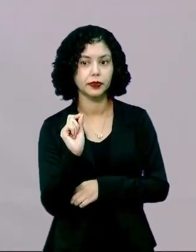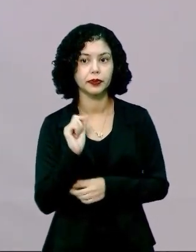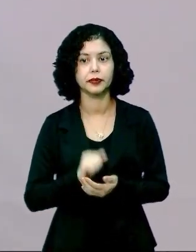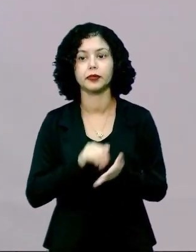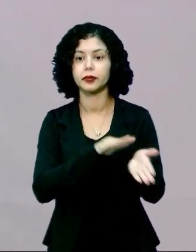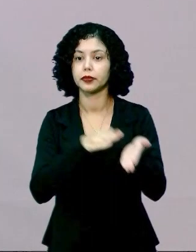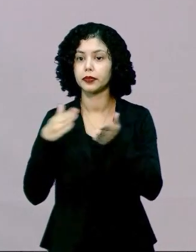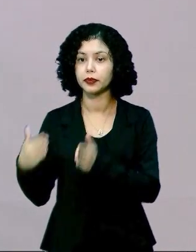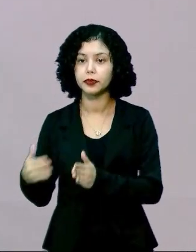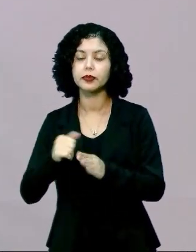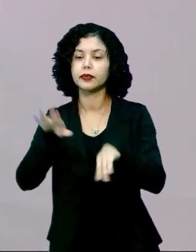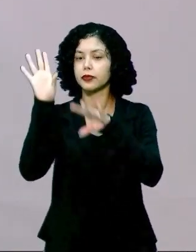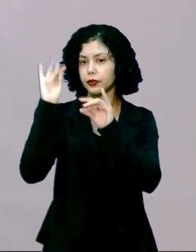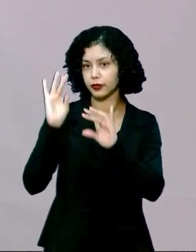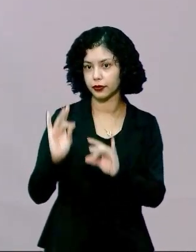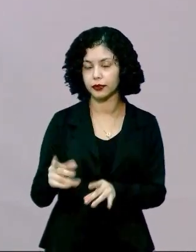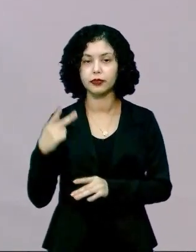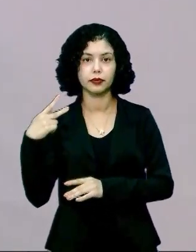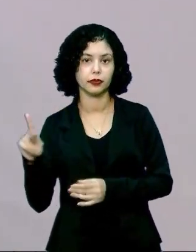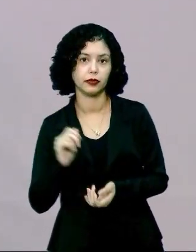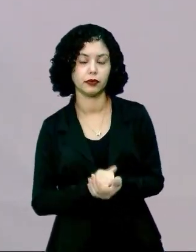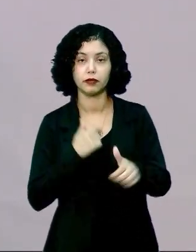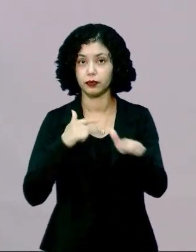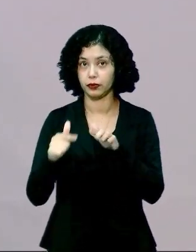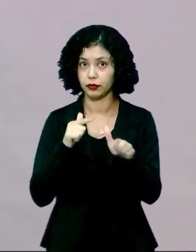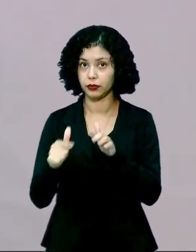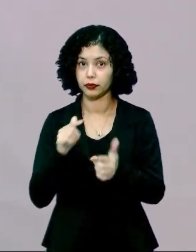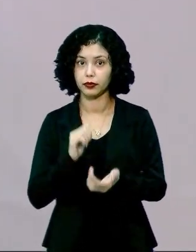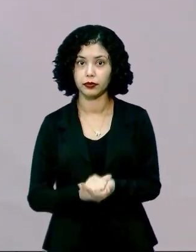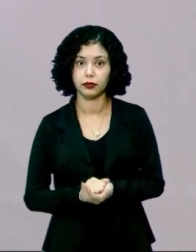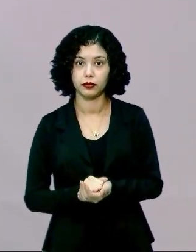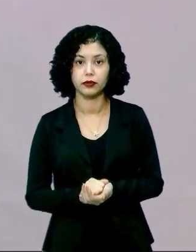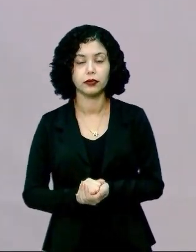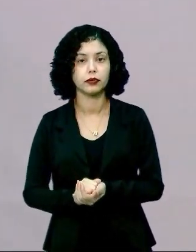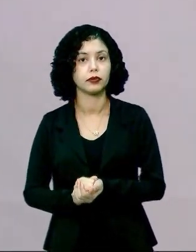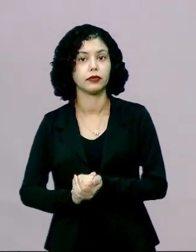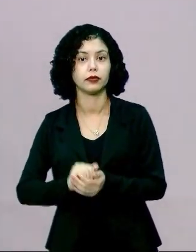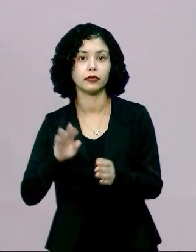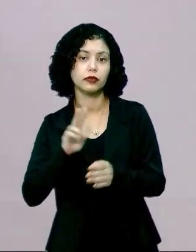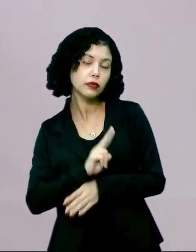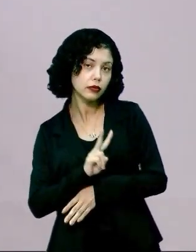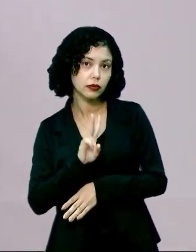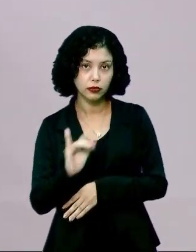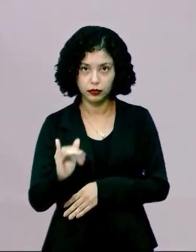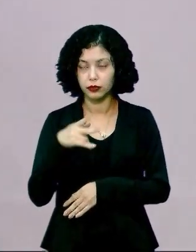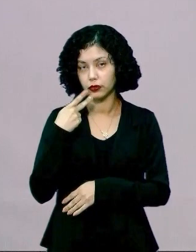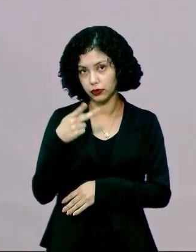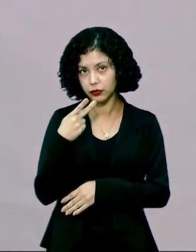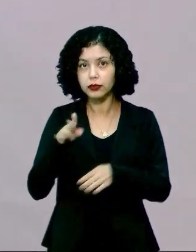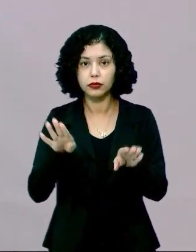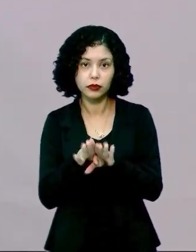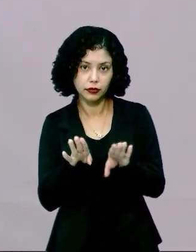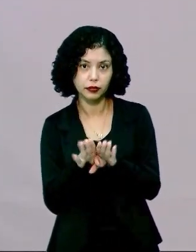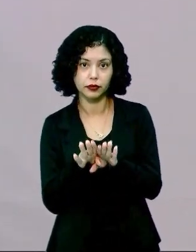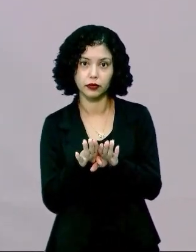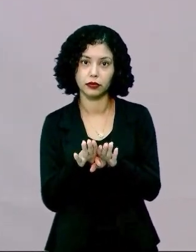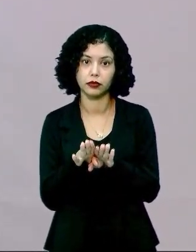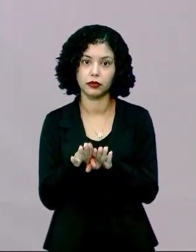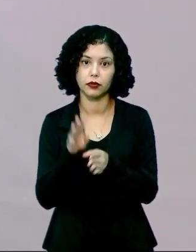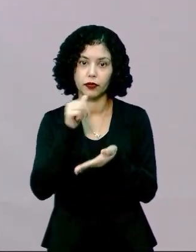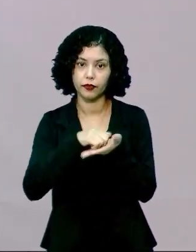nesses passos, cada um deles. Então eu vou trabalhar particularmente cada um, vou fazer, tá?